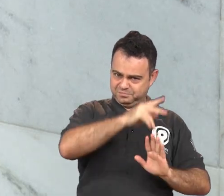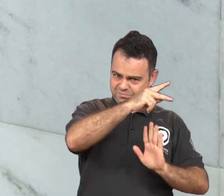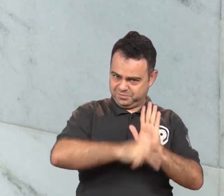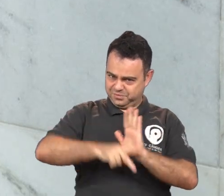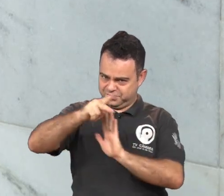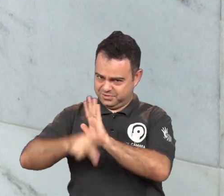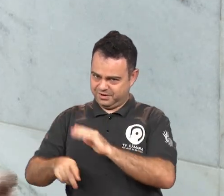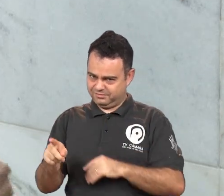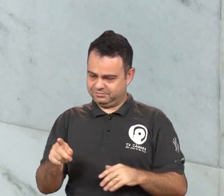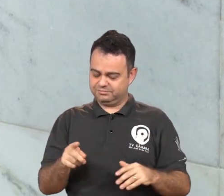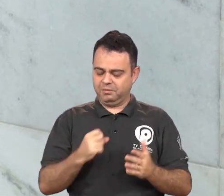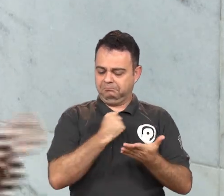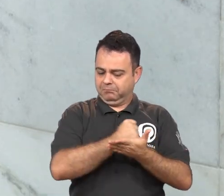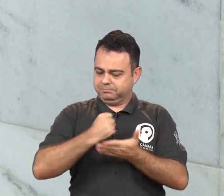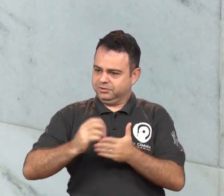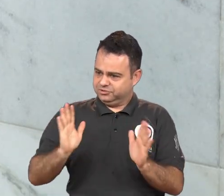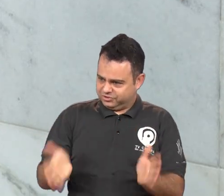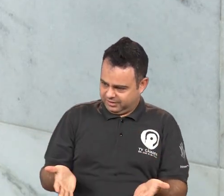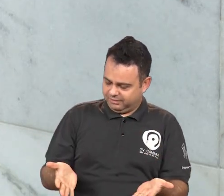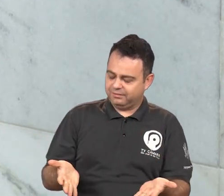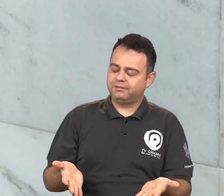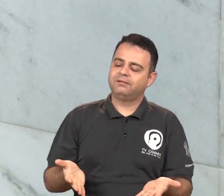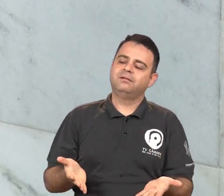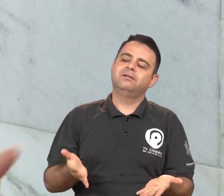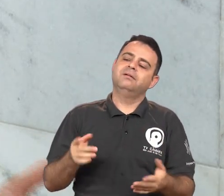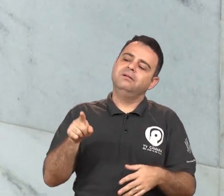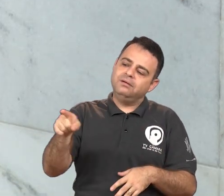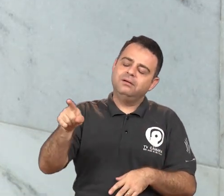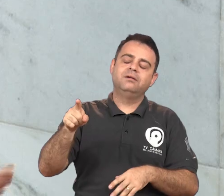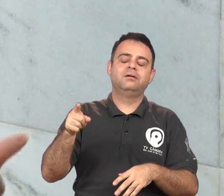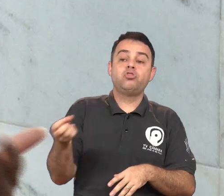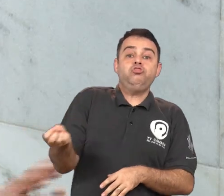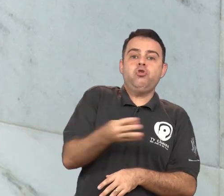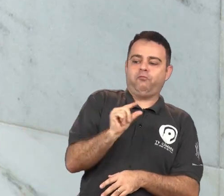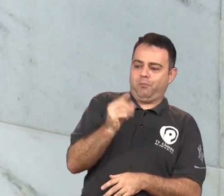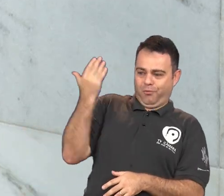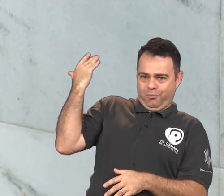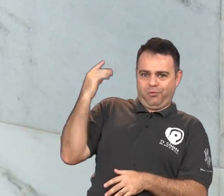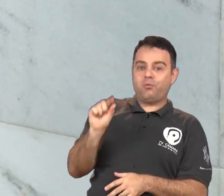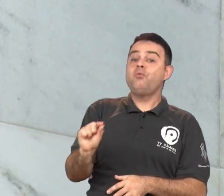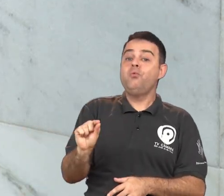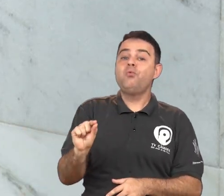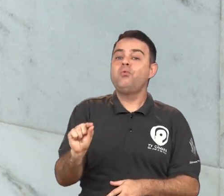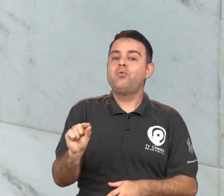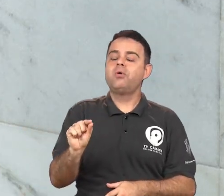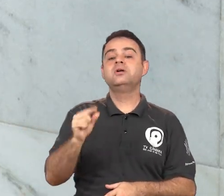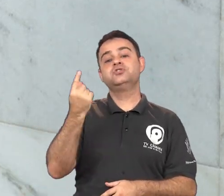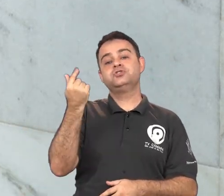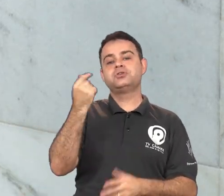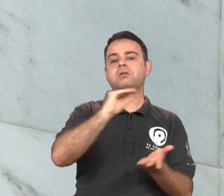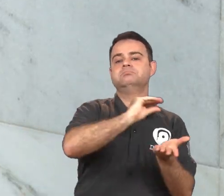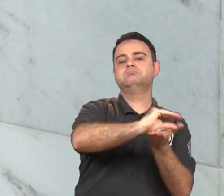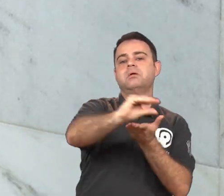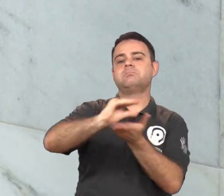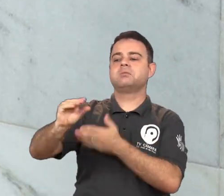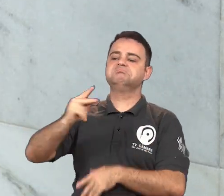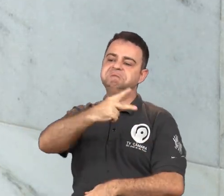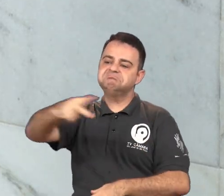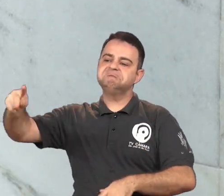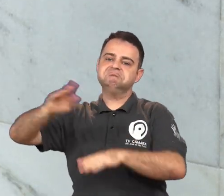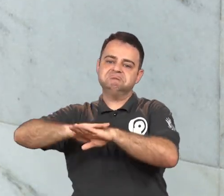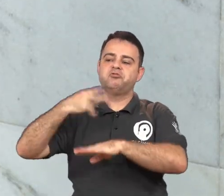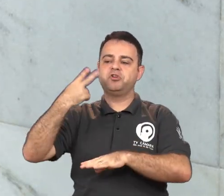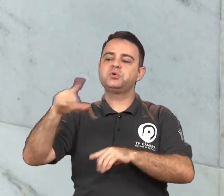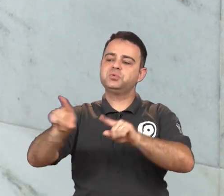recentemente os vereadores têm um outro caminho também para ajudar projetos, instituições, né? Que são as emendas